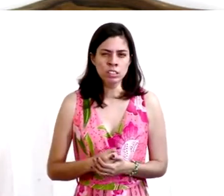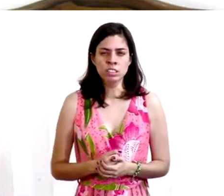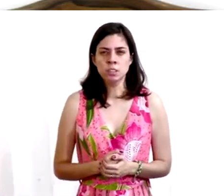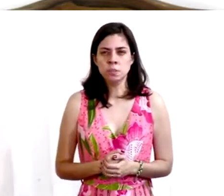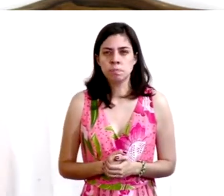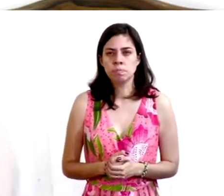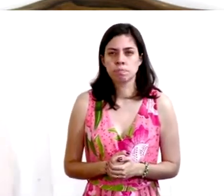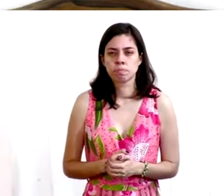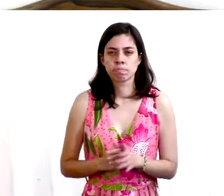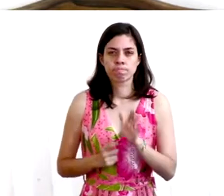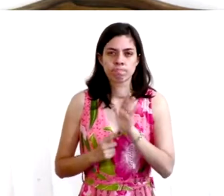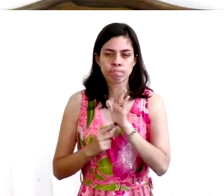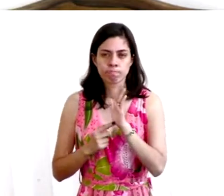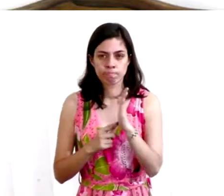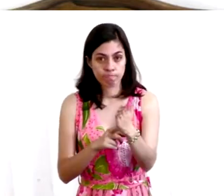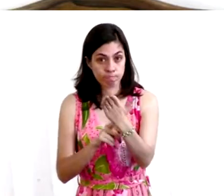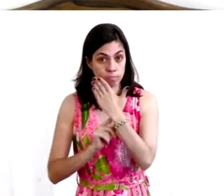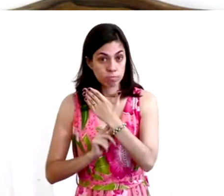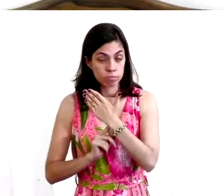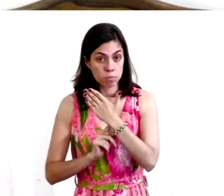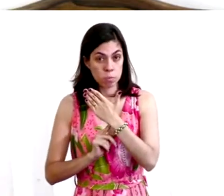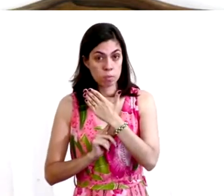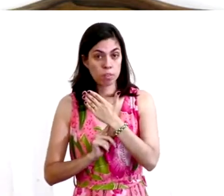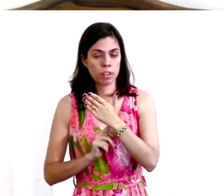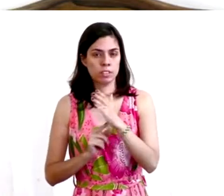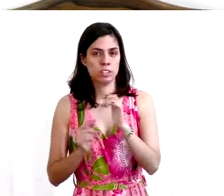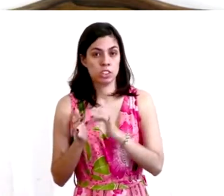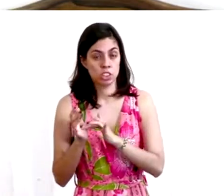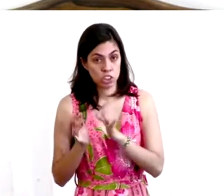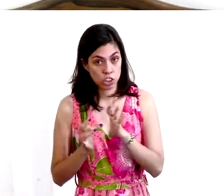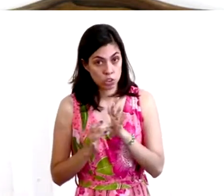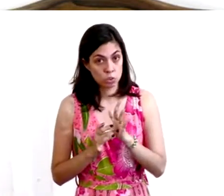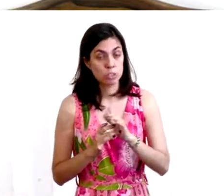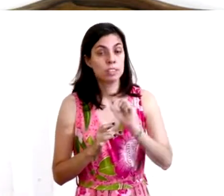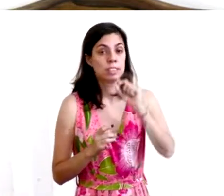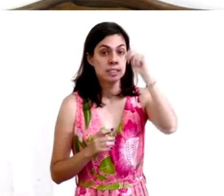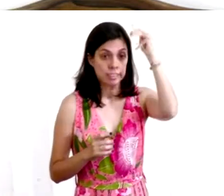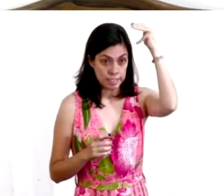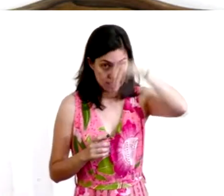passagem para dizer que Jesus não é Deus. Nós que